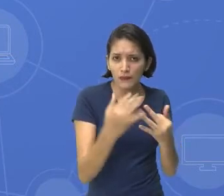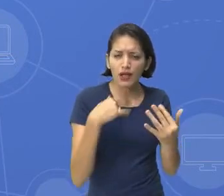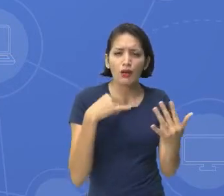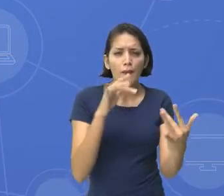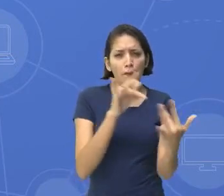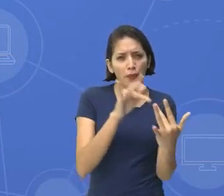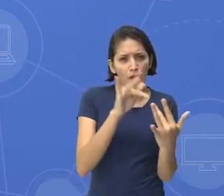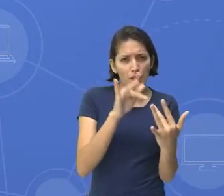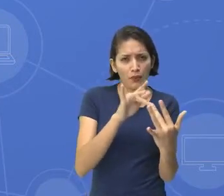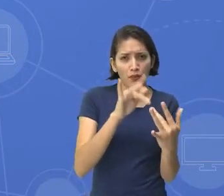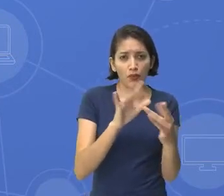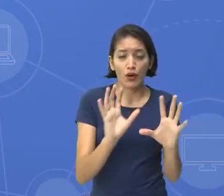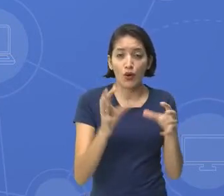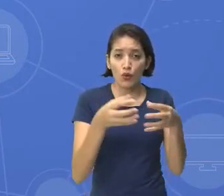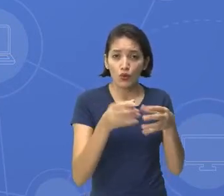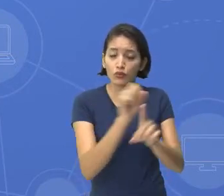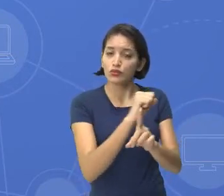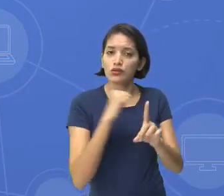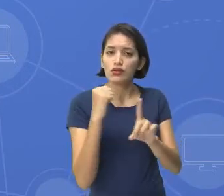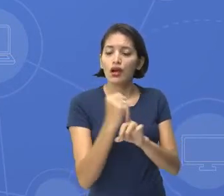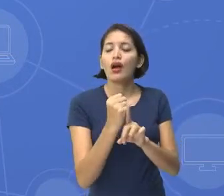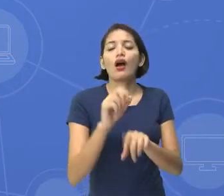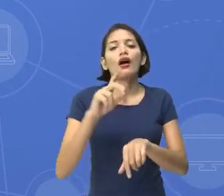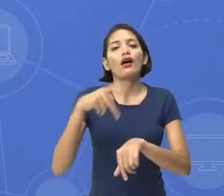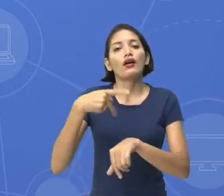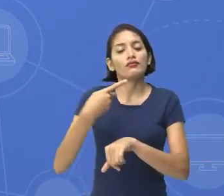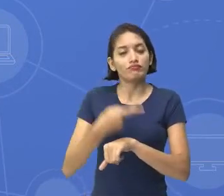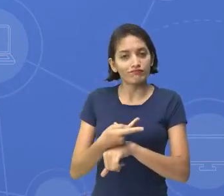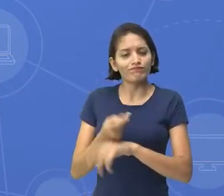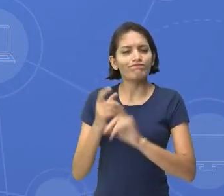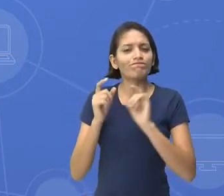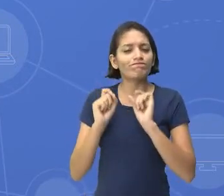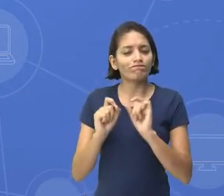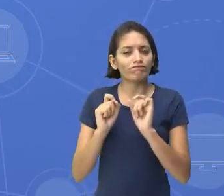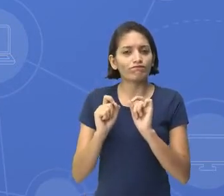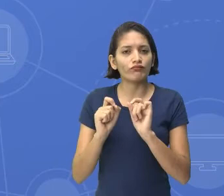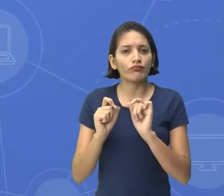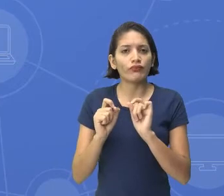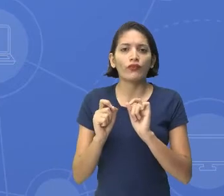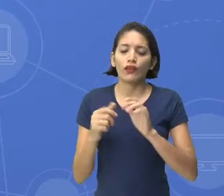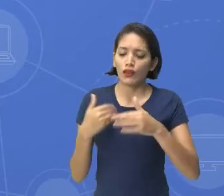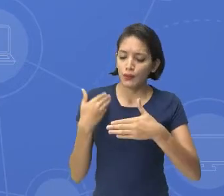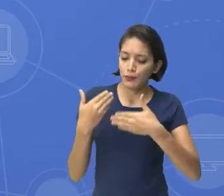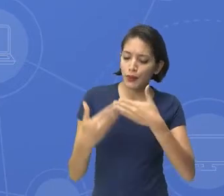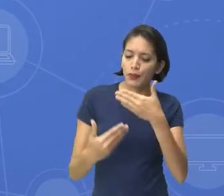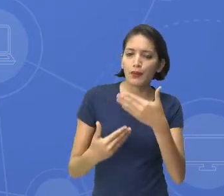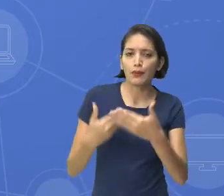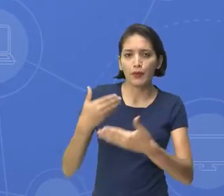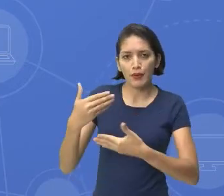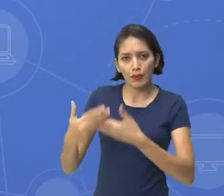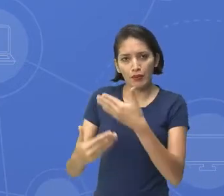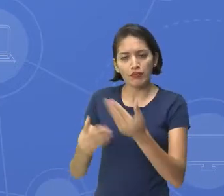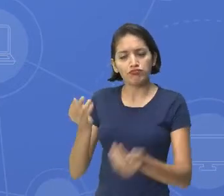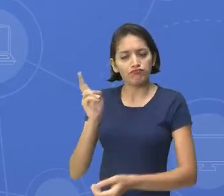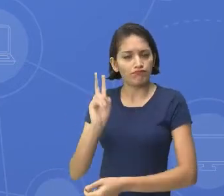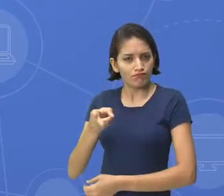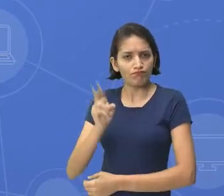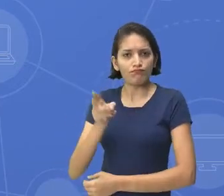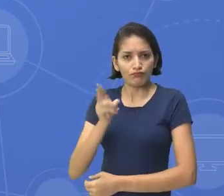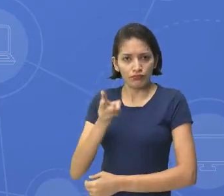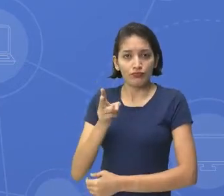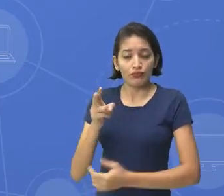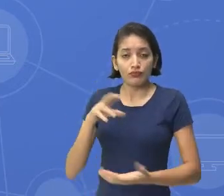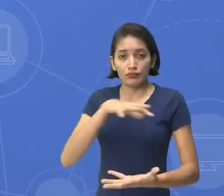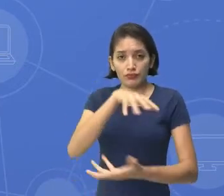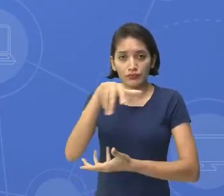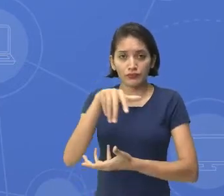contato com um grupo social, é que eu vou então aí adentrando cada vez mais no